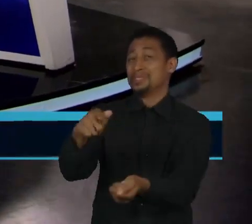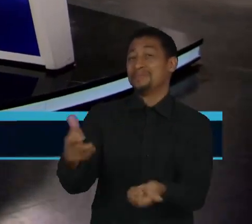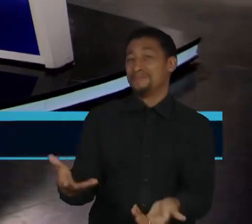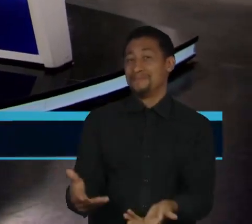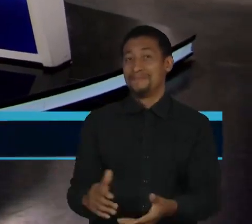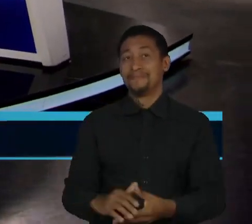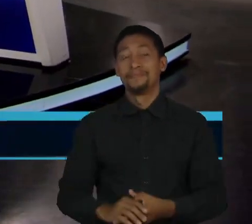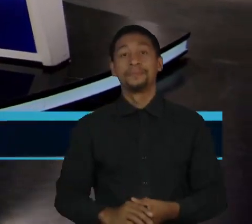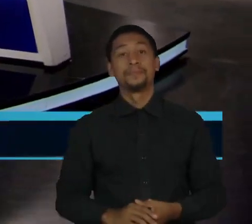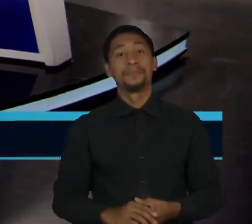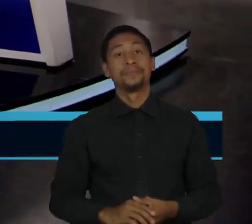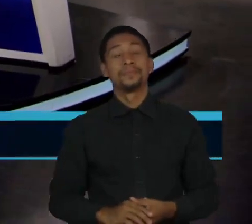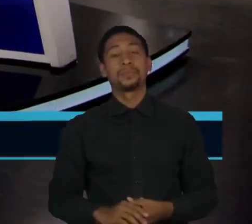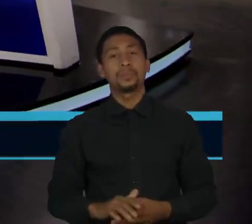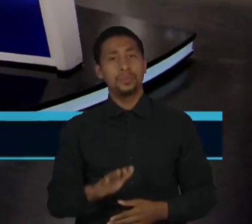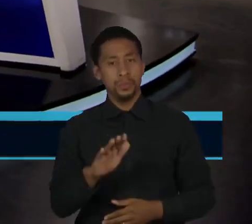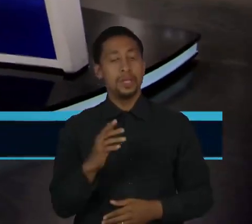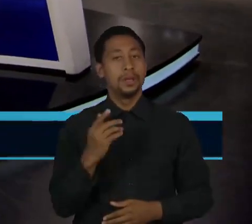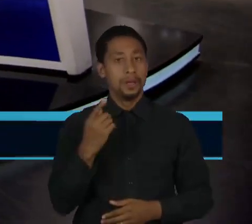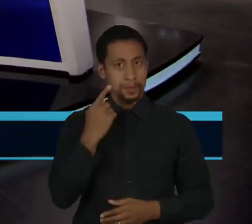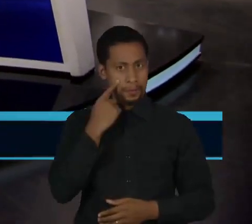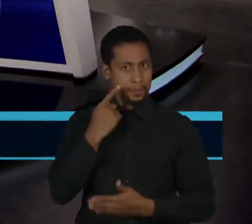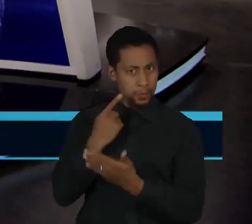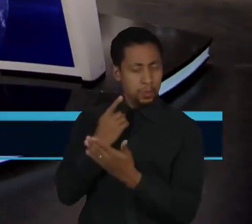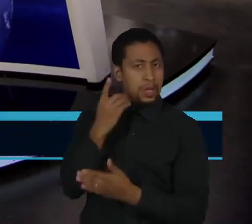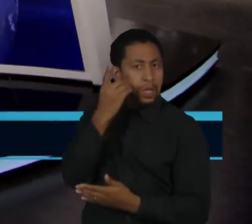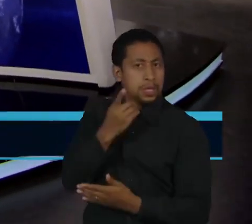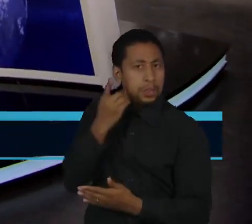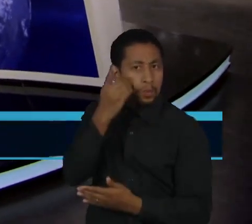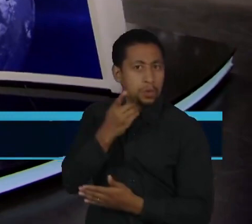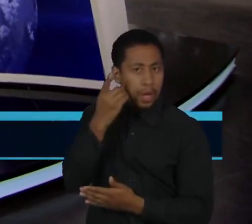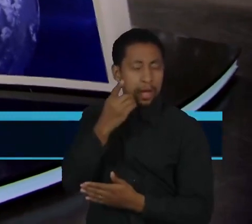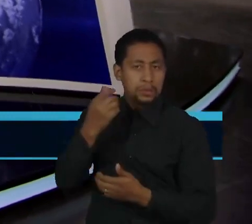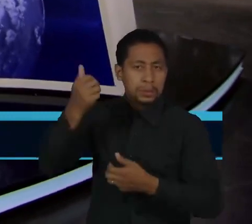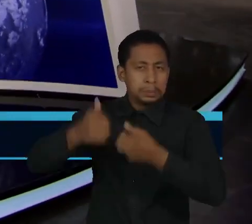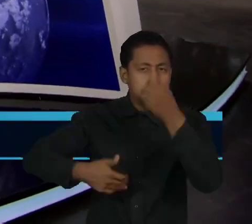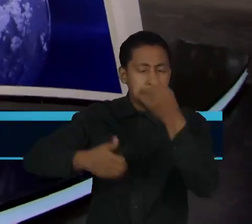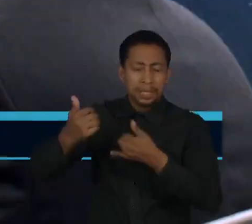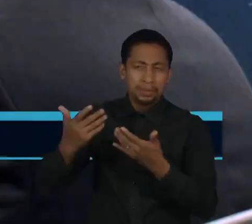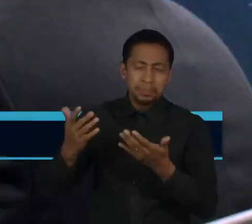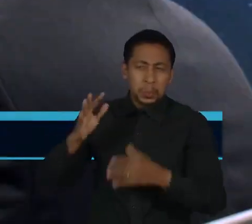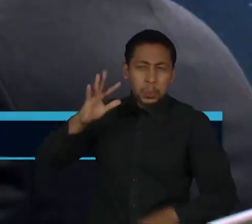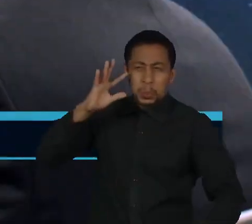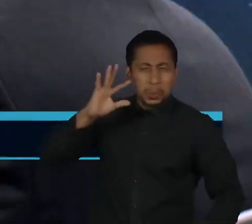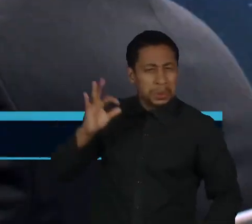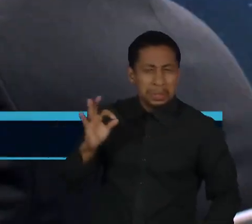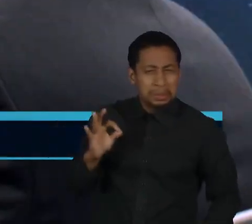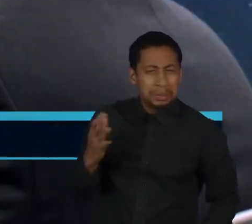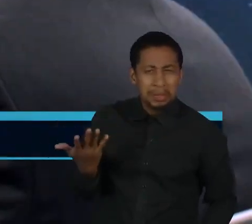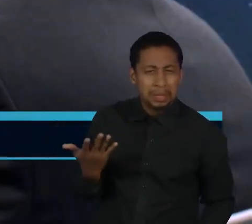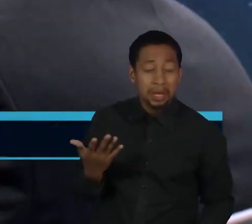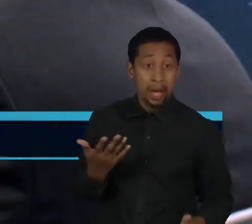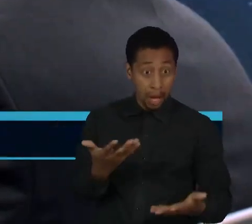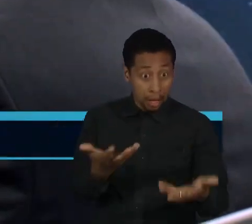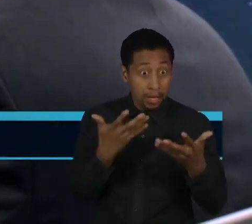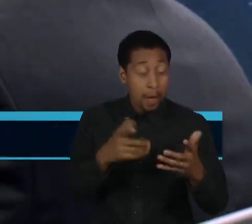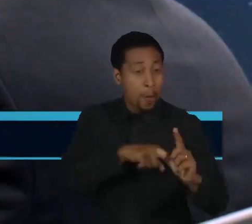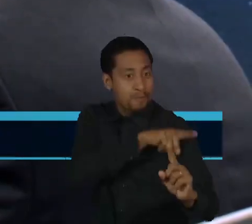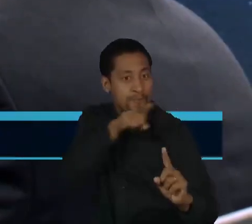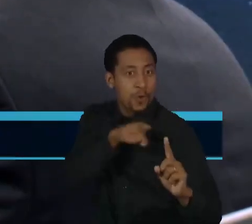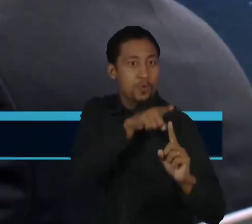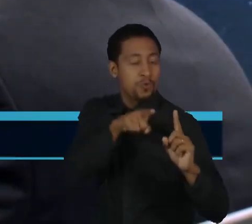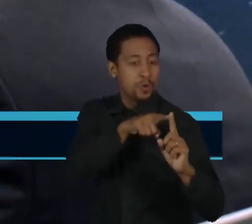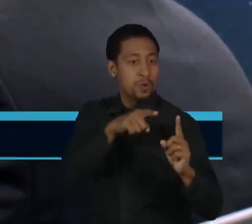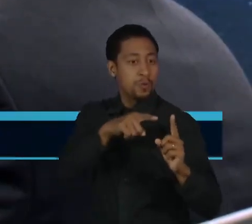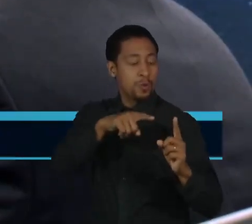Capaz, durante a votação, um deputado disse não entender, abre aspas, qual é a justificativa de proibir o fundo para o